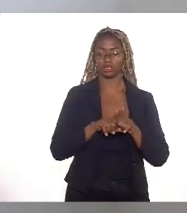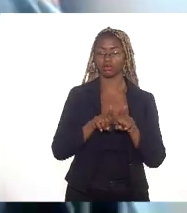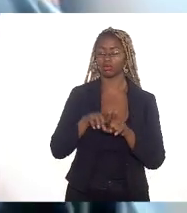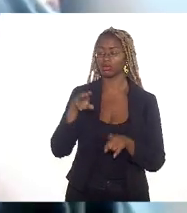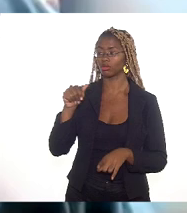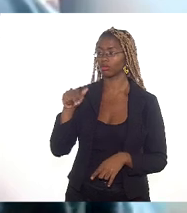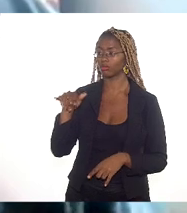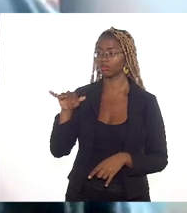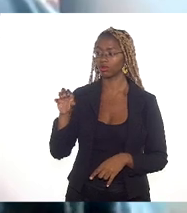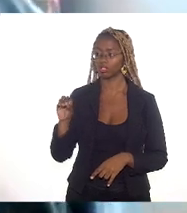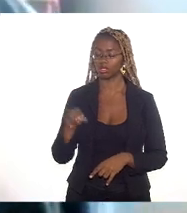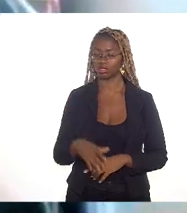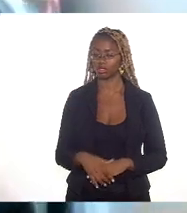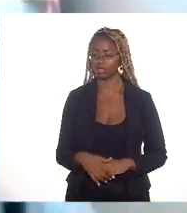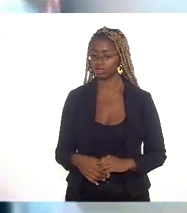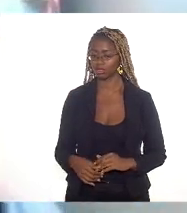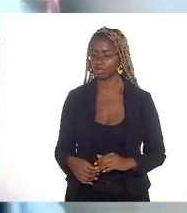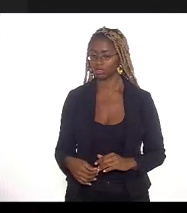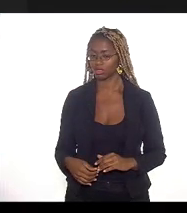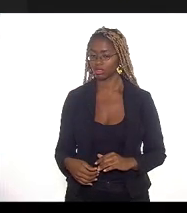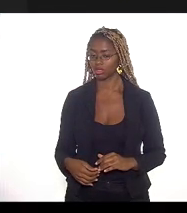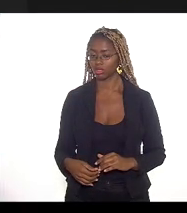autor. André.